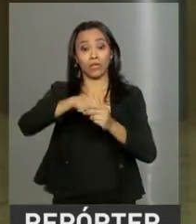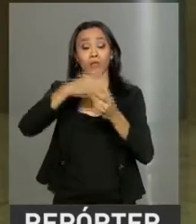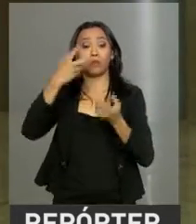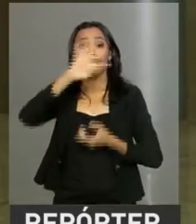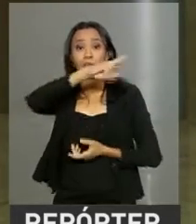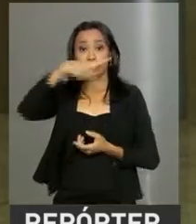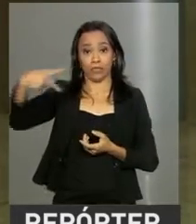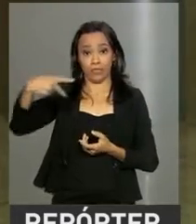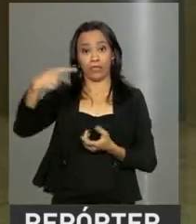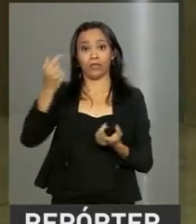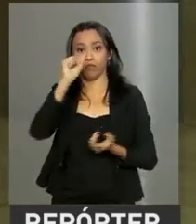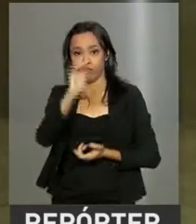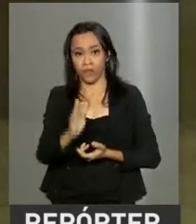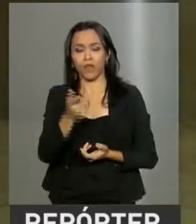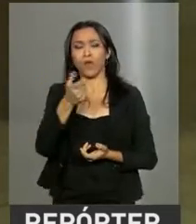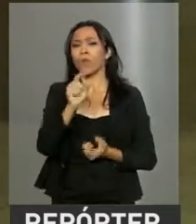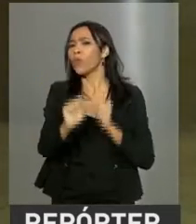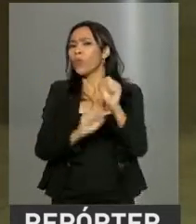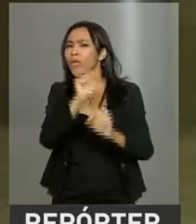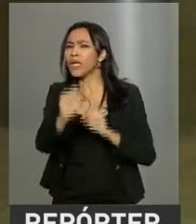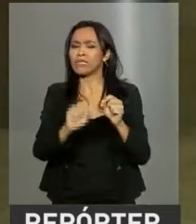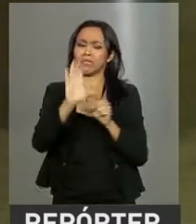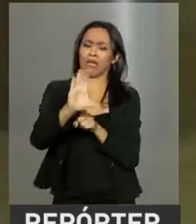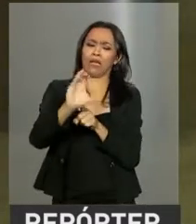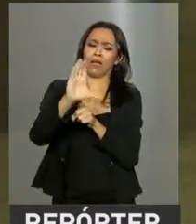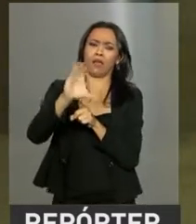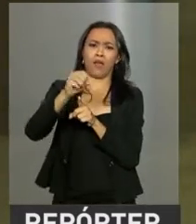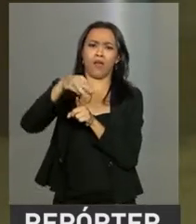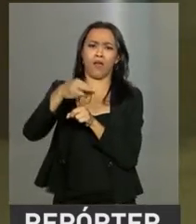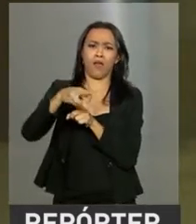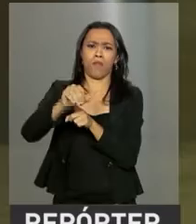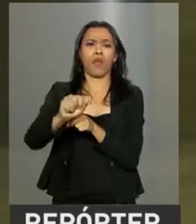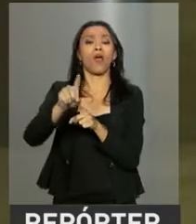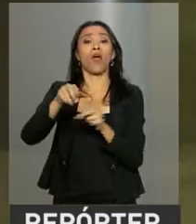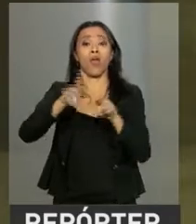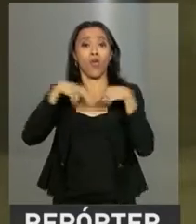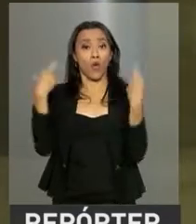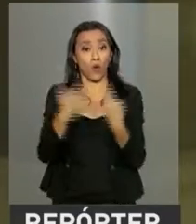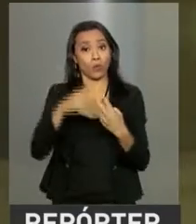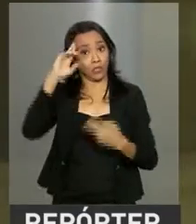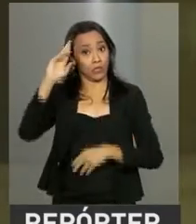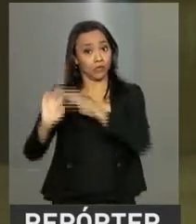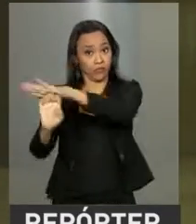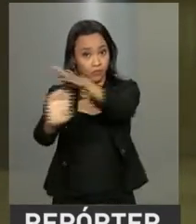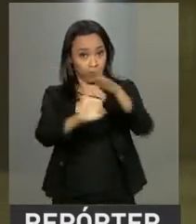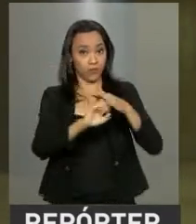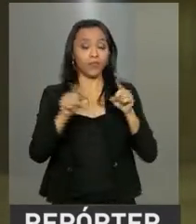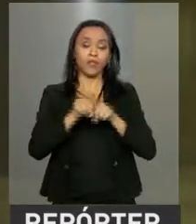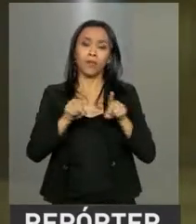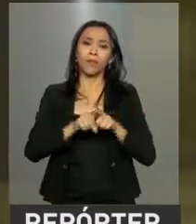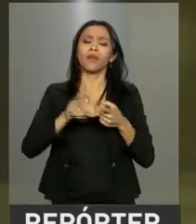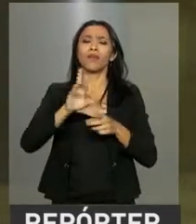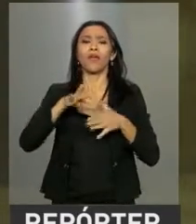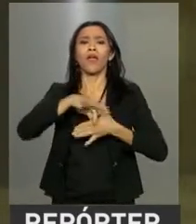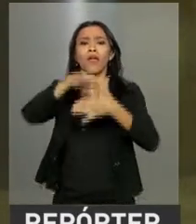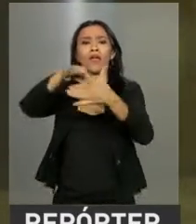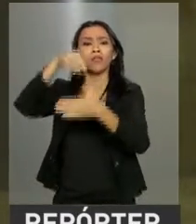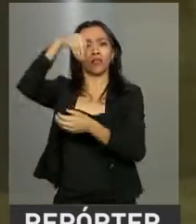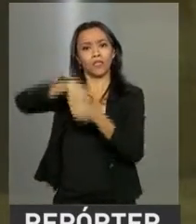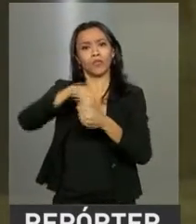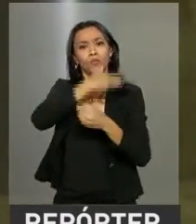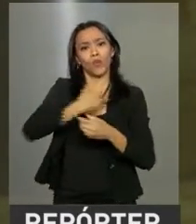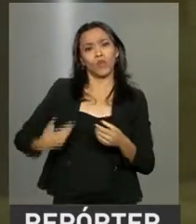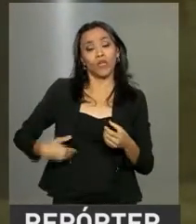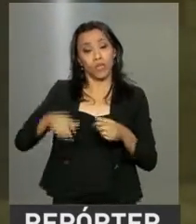As câmaras setoriais, como você adiantou, José Luiz, elas reúnem trabalhadores, empregadores e representantes do governo para decidir o que fazer,